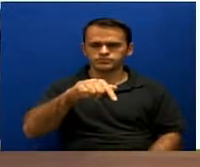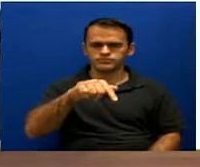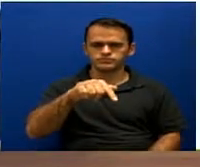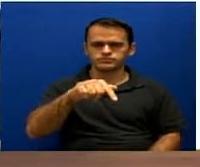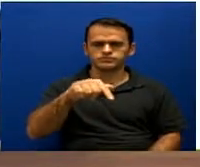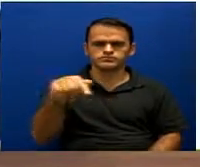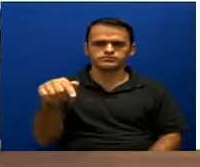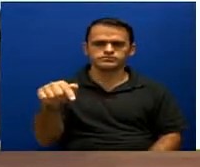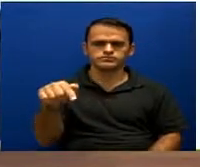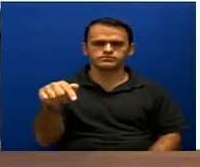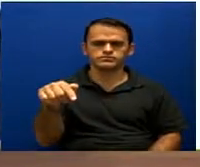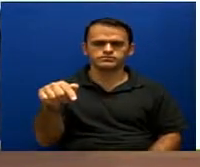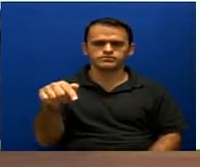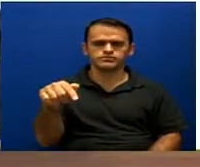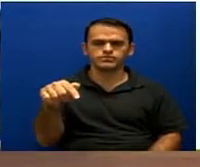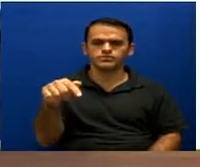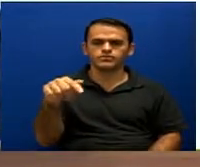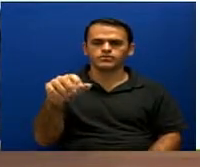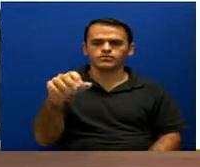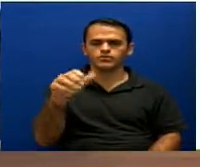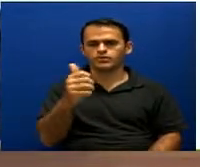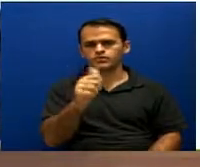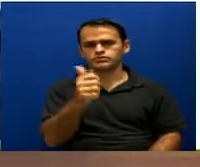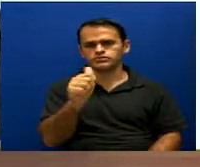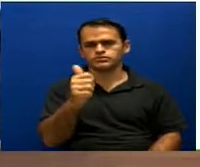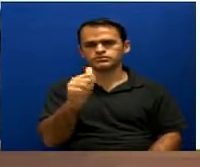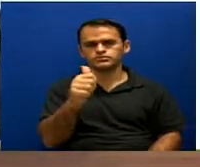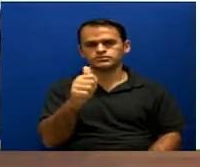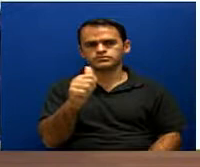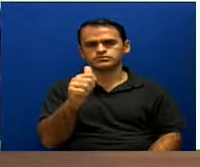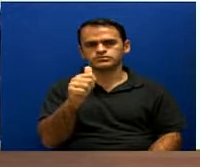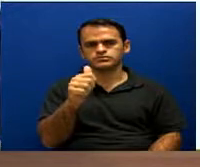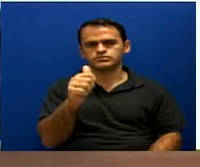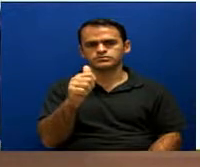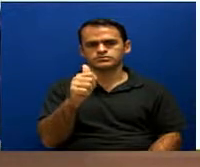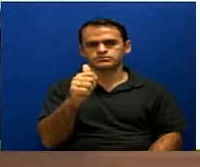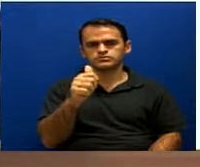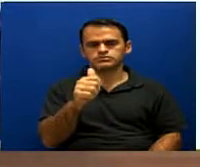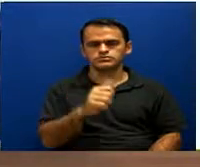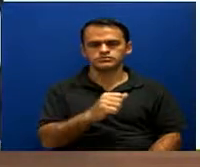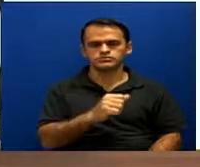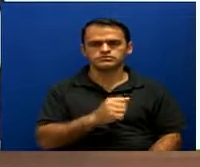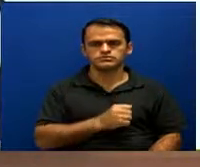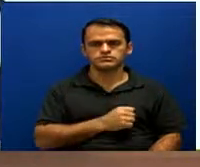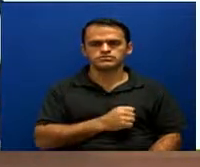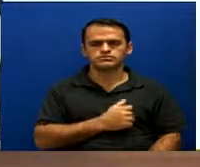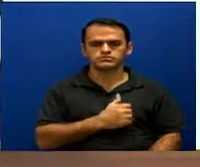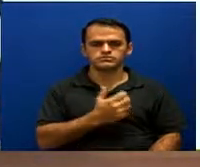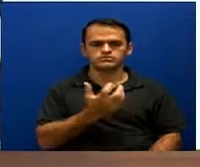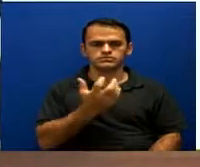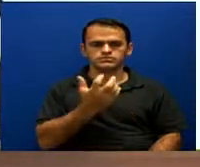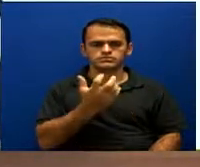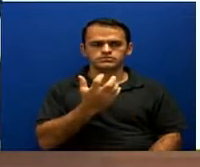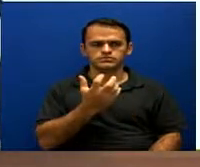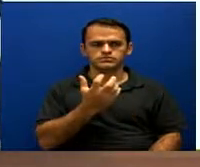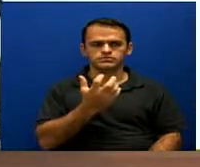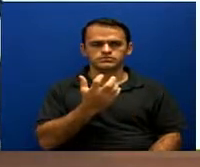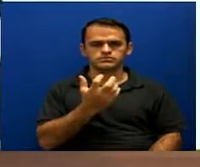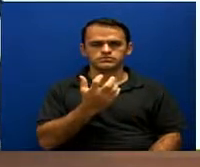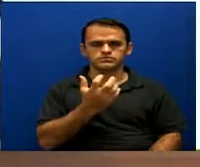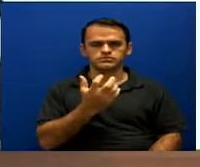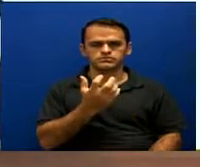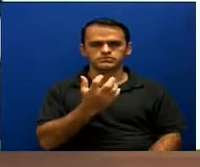7 à emenda 11. Né? Eu quero aqui colocar